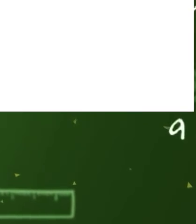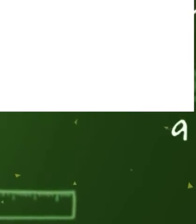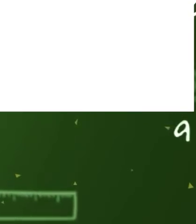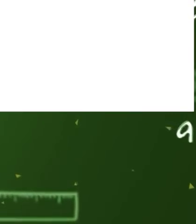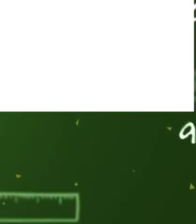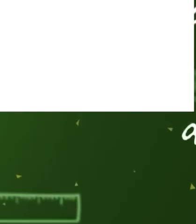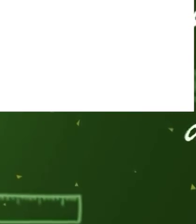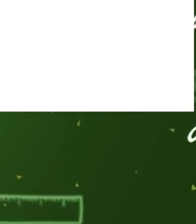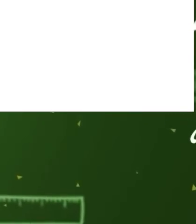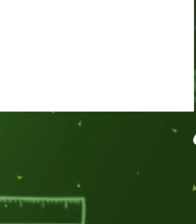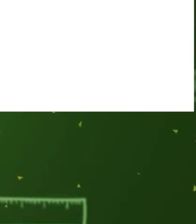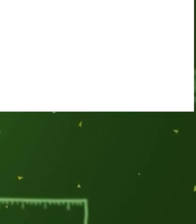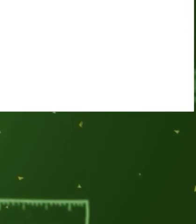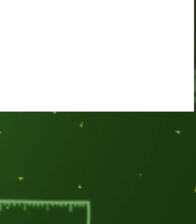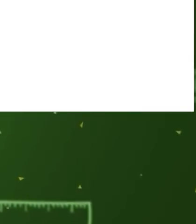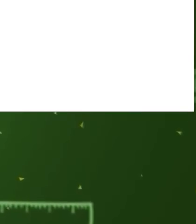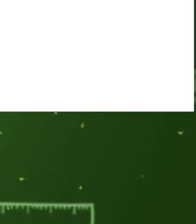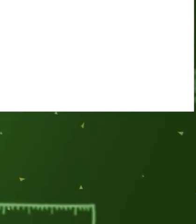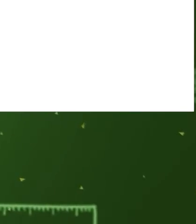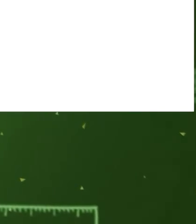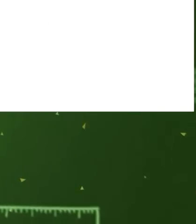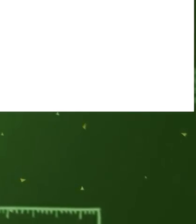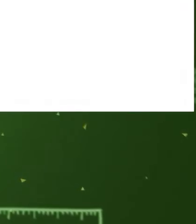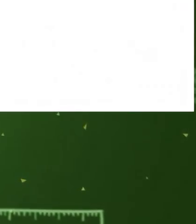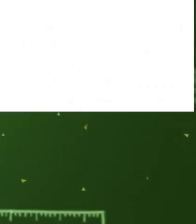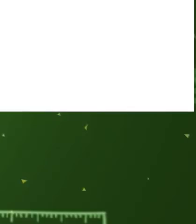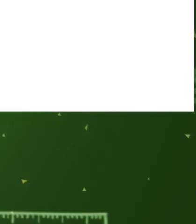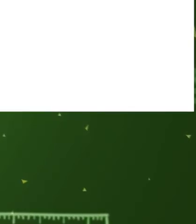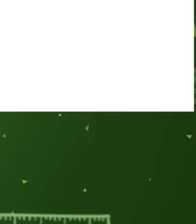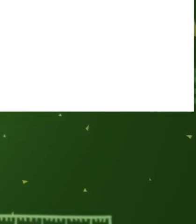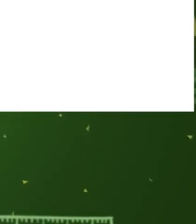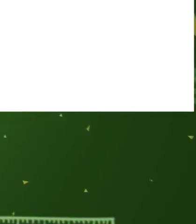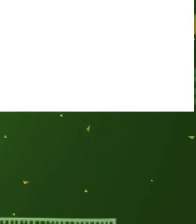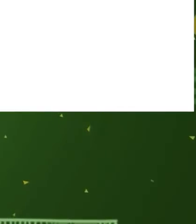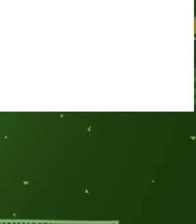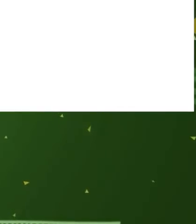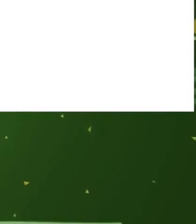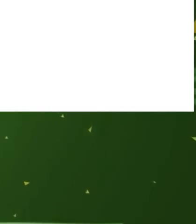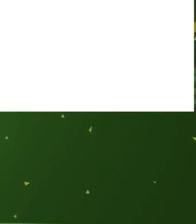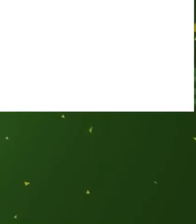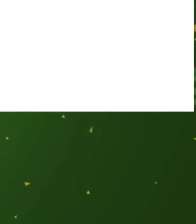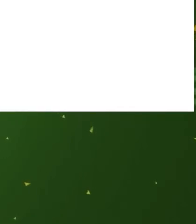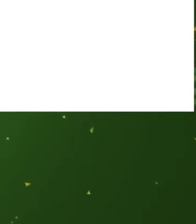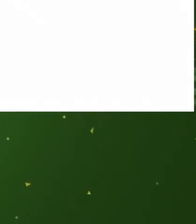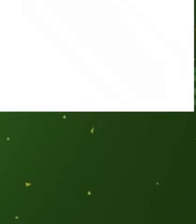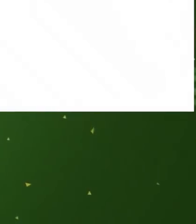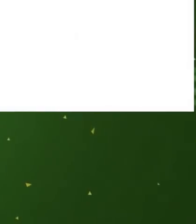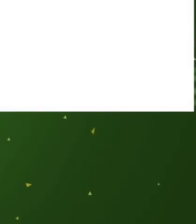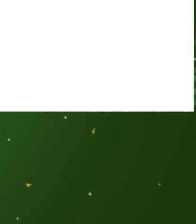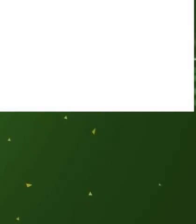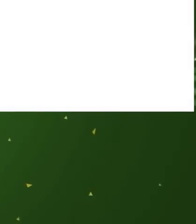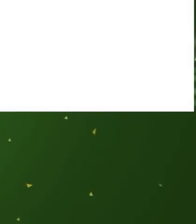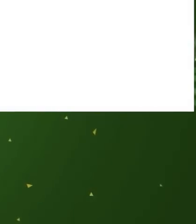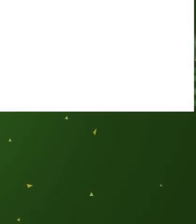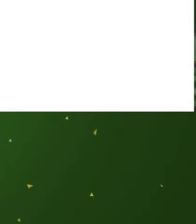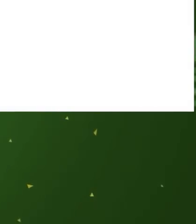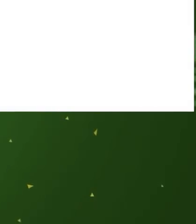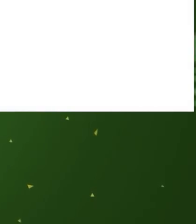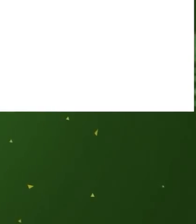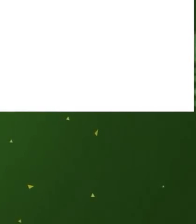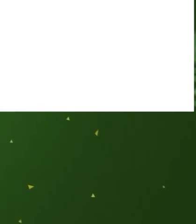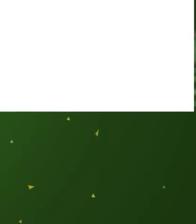que fala sobre as belezas naturais, sobre a